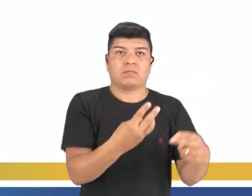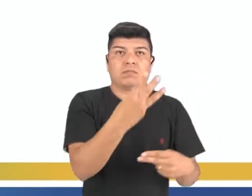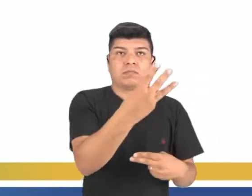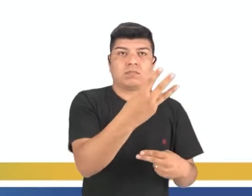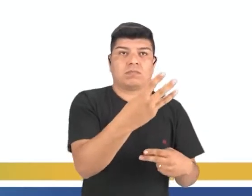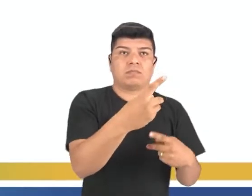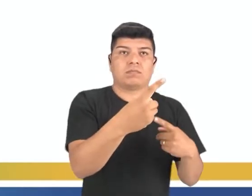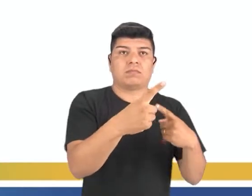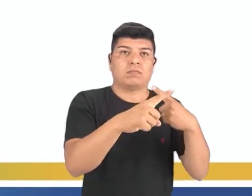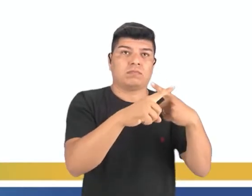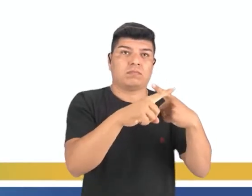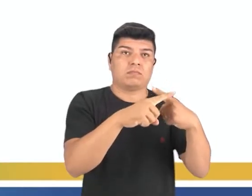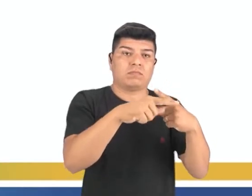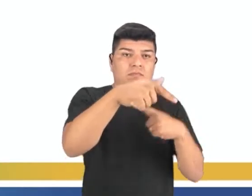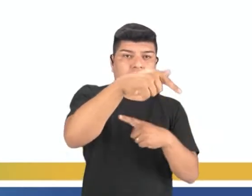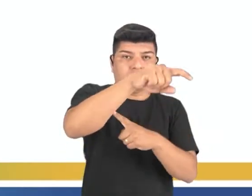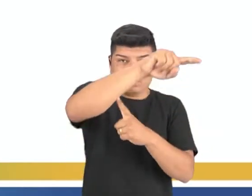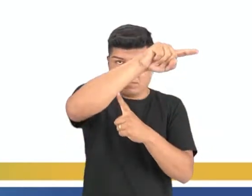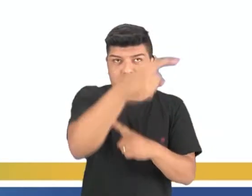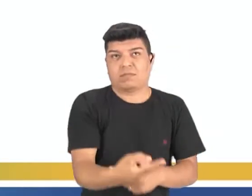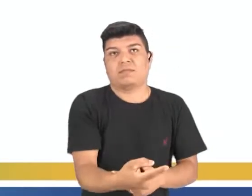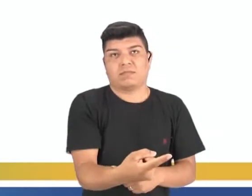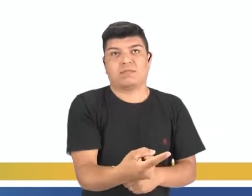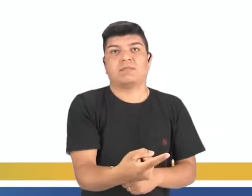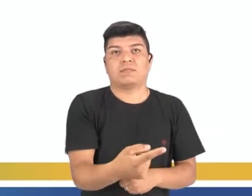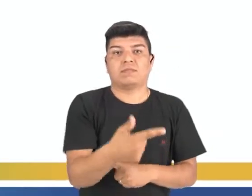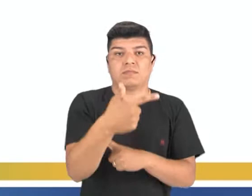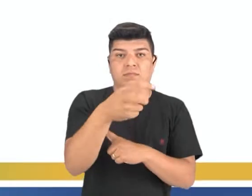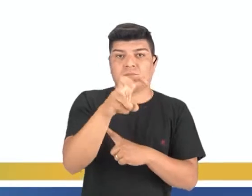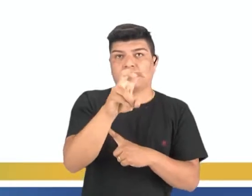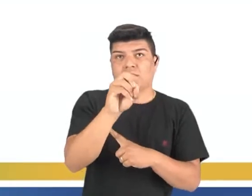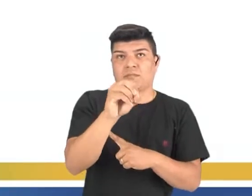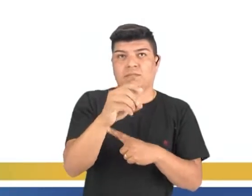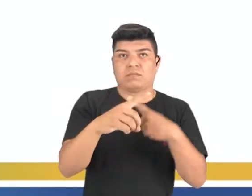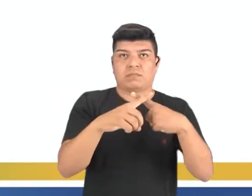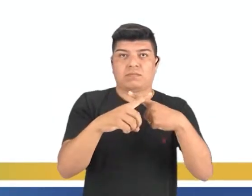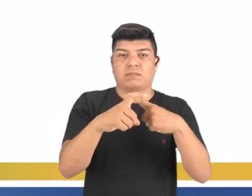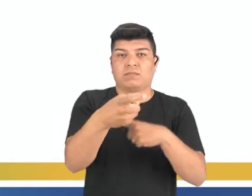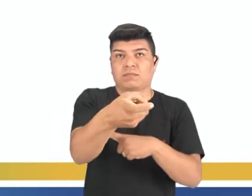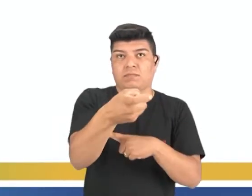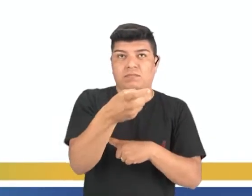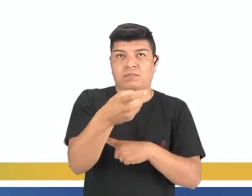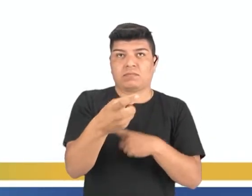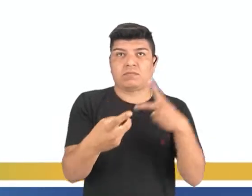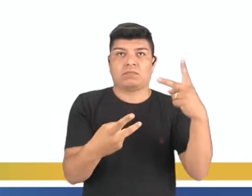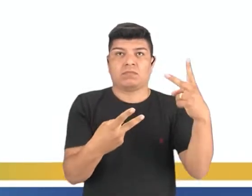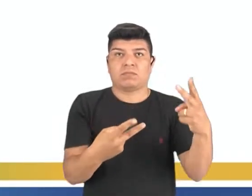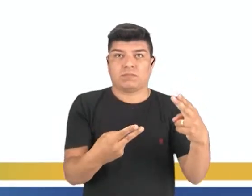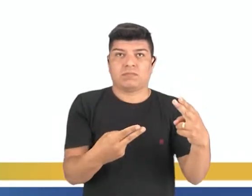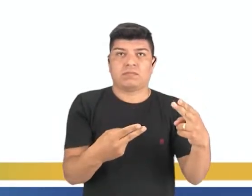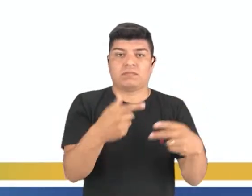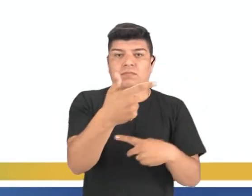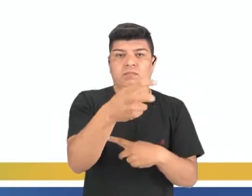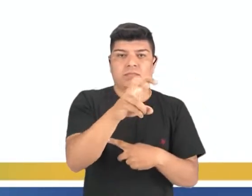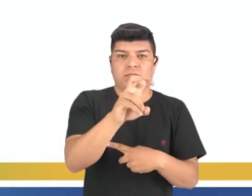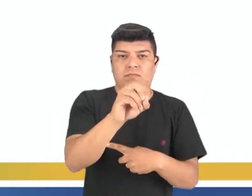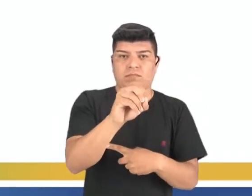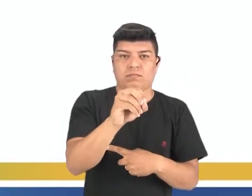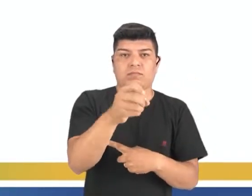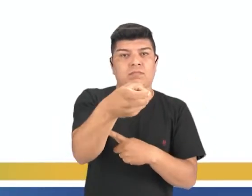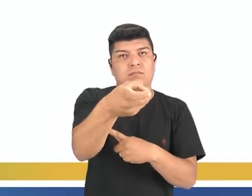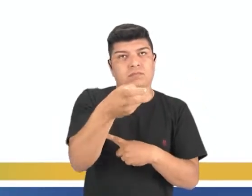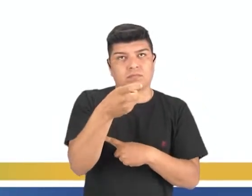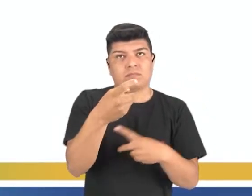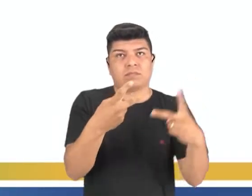3 vezes 7.000. 250 vezes x é 250x, que é igual